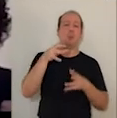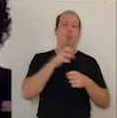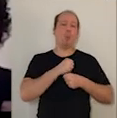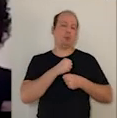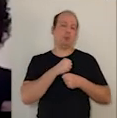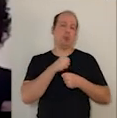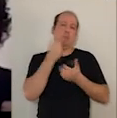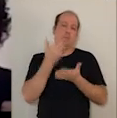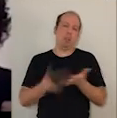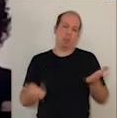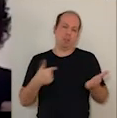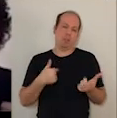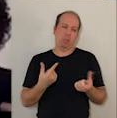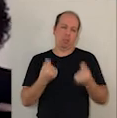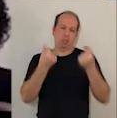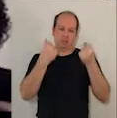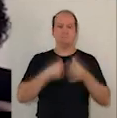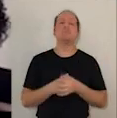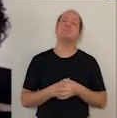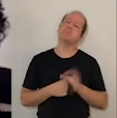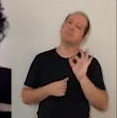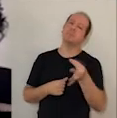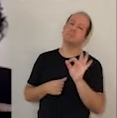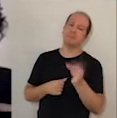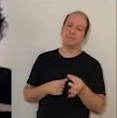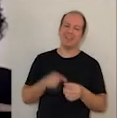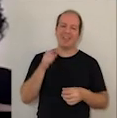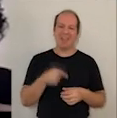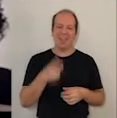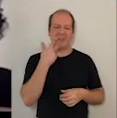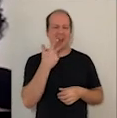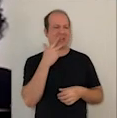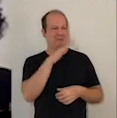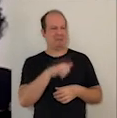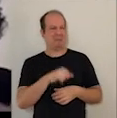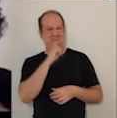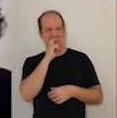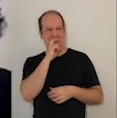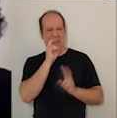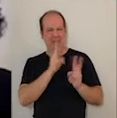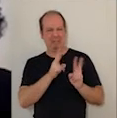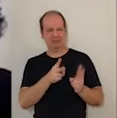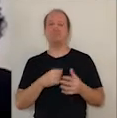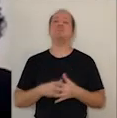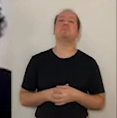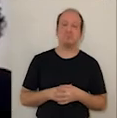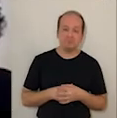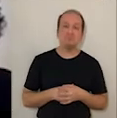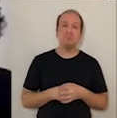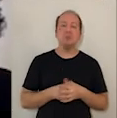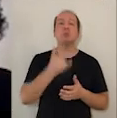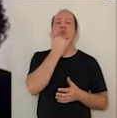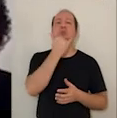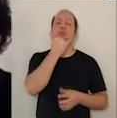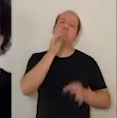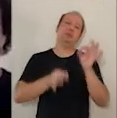ouviu coisa semelhante, excelência? Chamar assim o próprio pai? É uma injustiça que brada aos